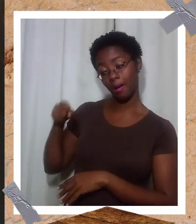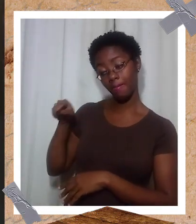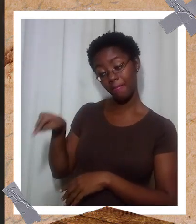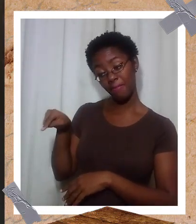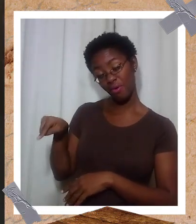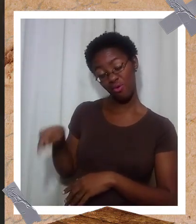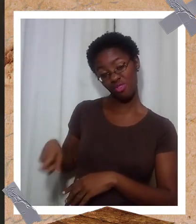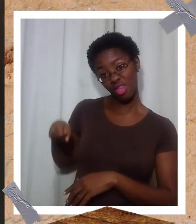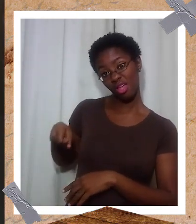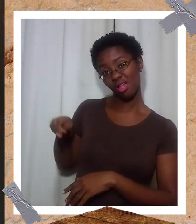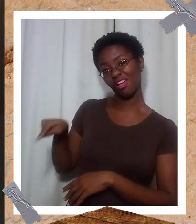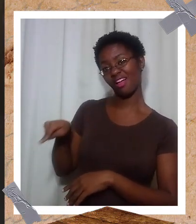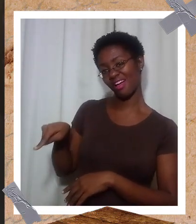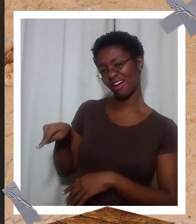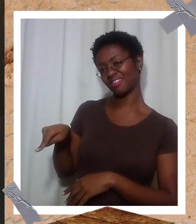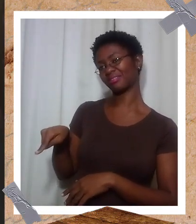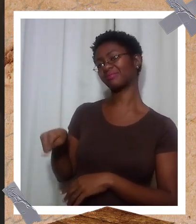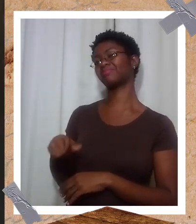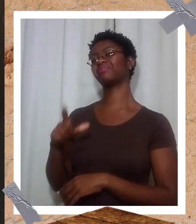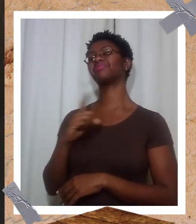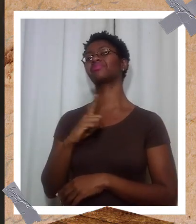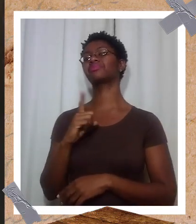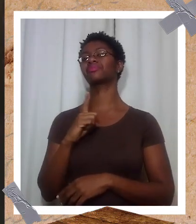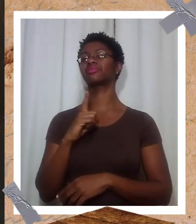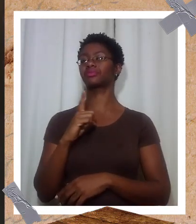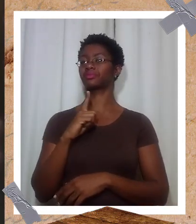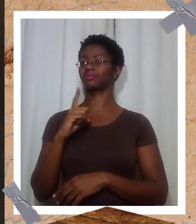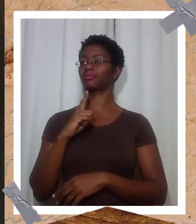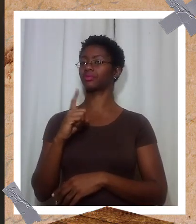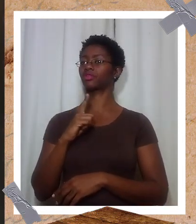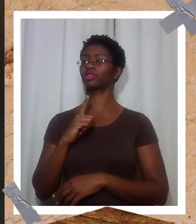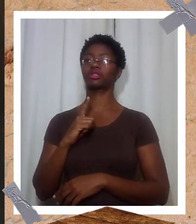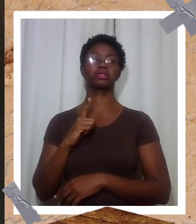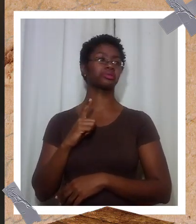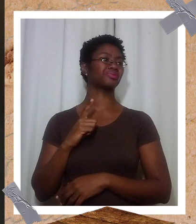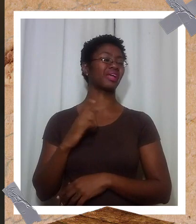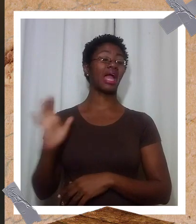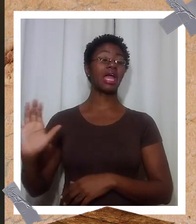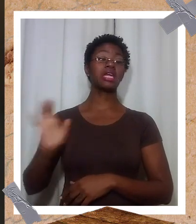ali, eu tenho um grande tesouro.